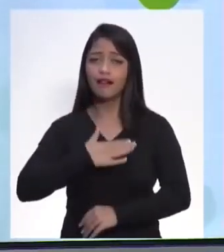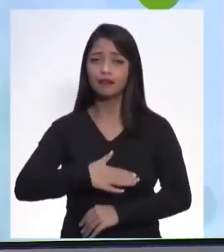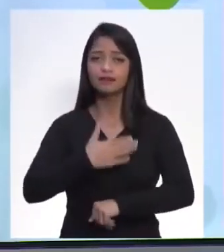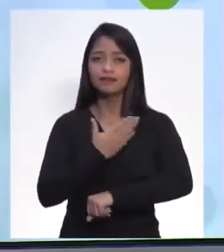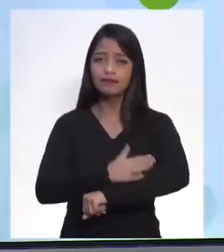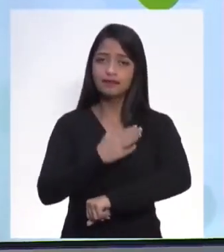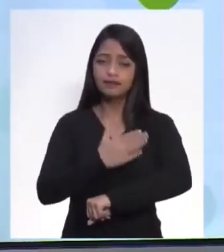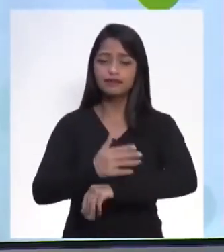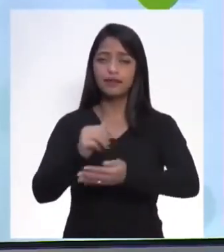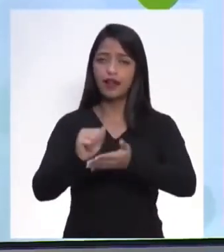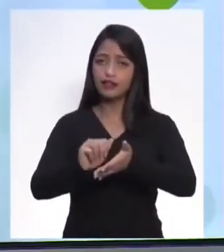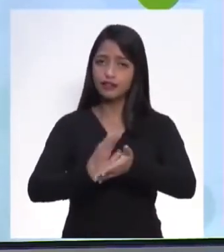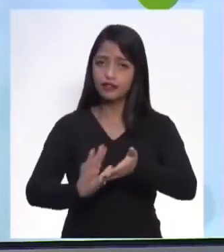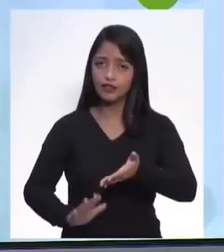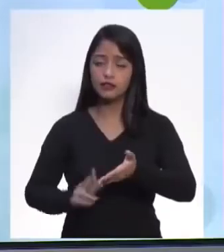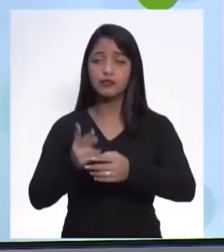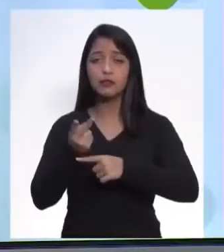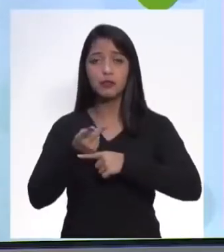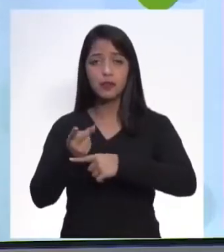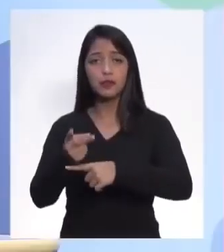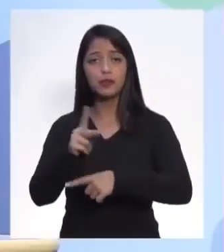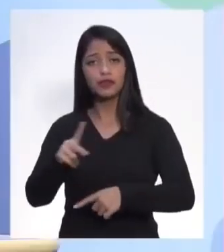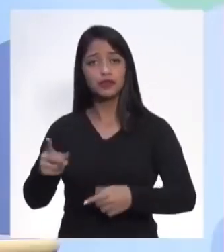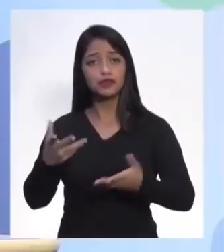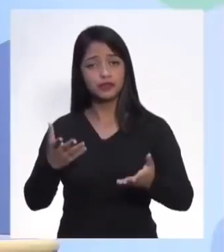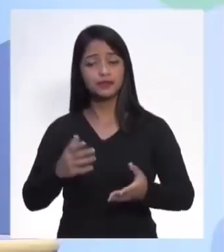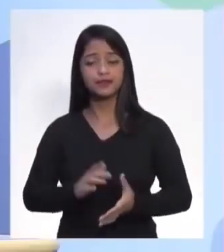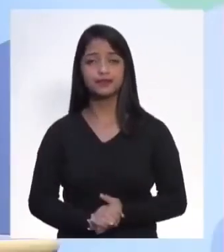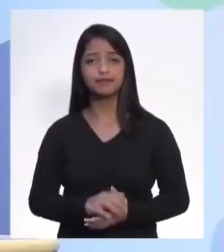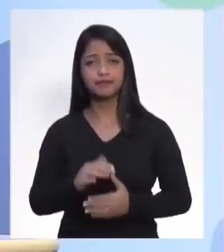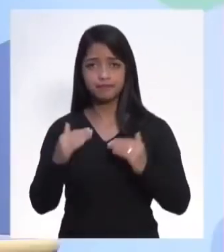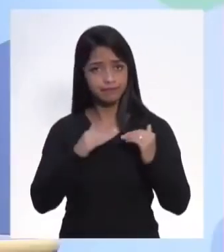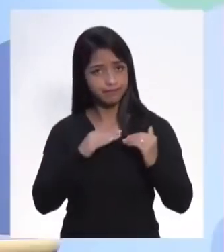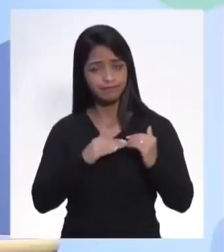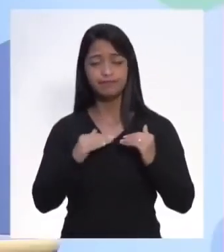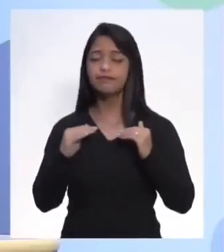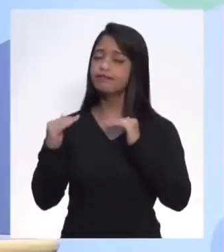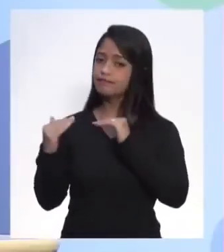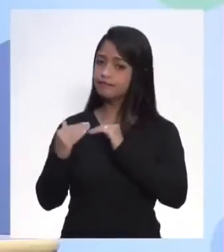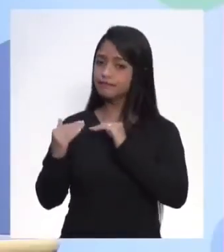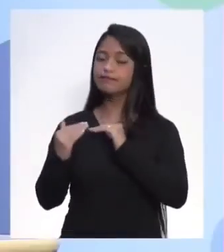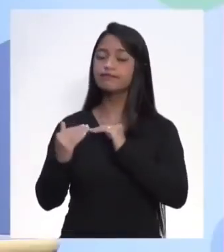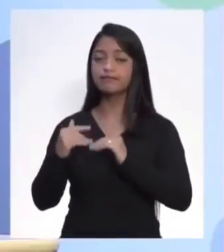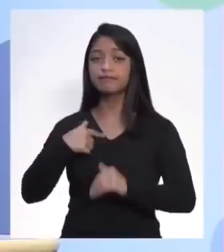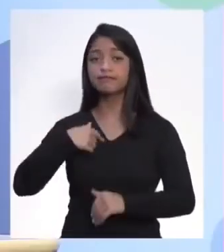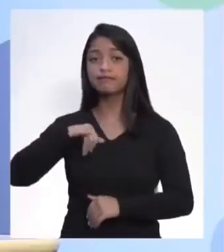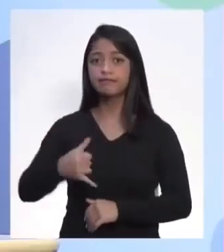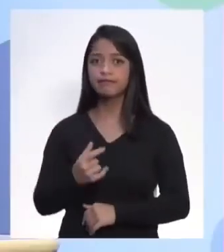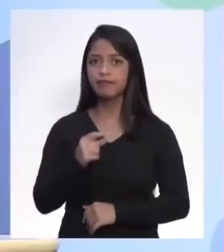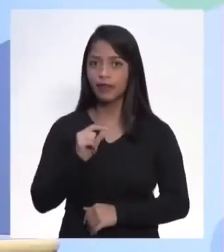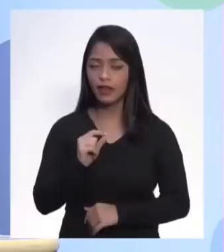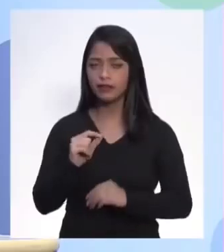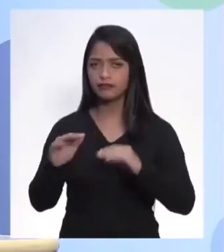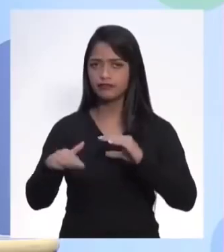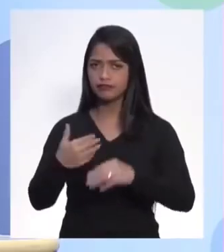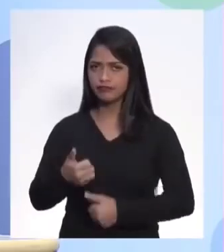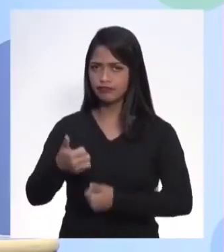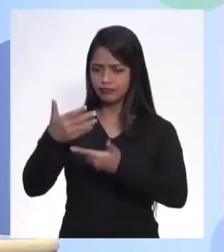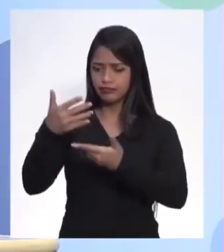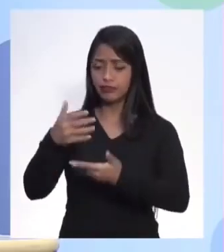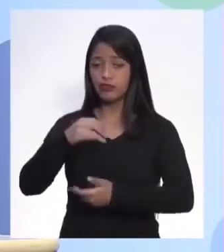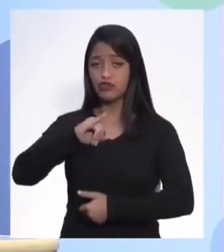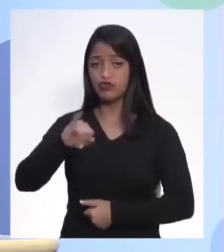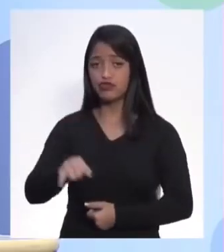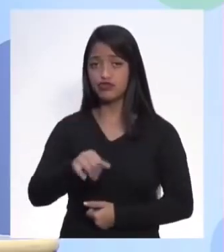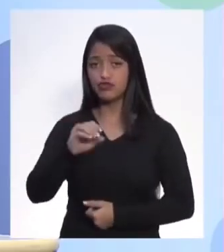seu professor e assim por diante, né, Alessandra? É isso mesmo. E eu estou aproveitando aqui, olhando. Ô, João, você perguntou